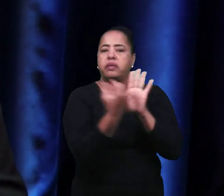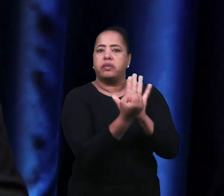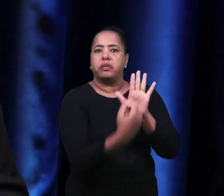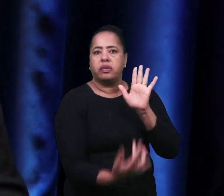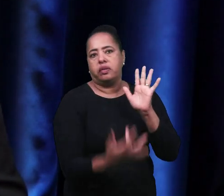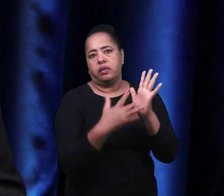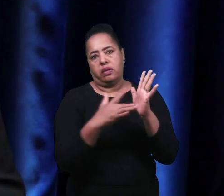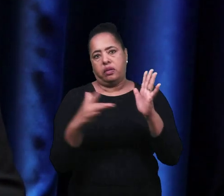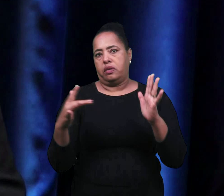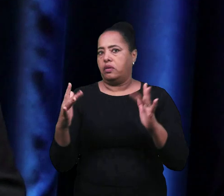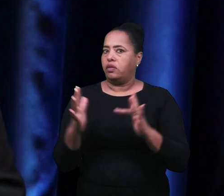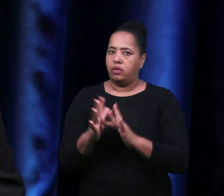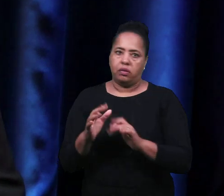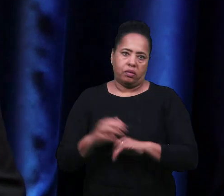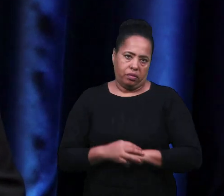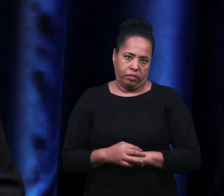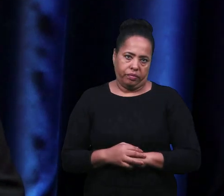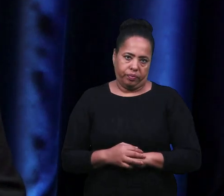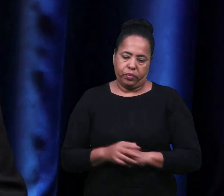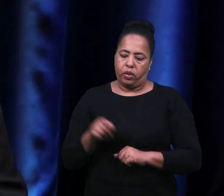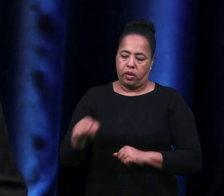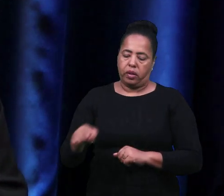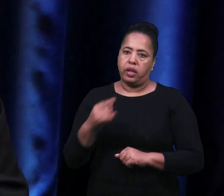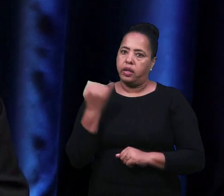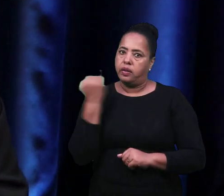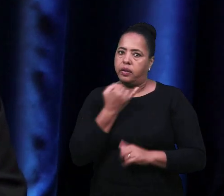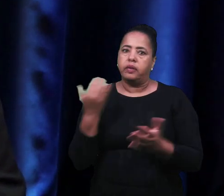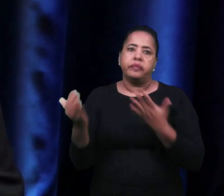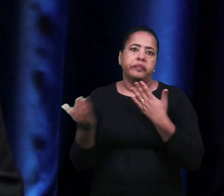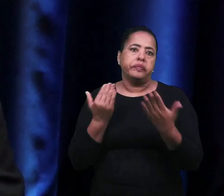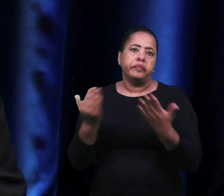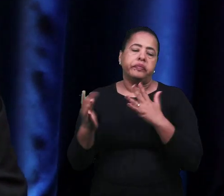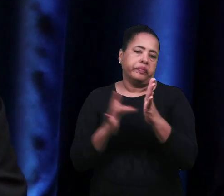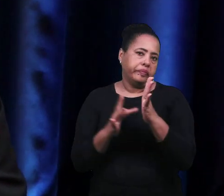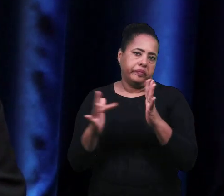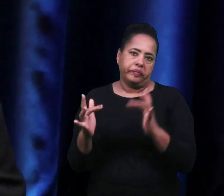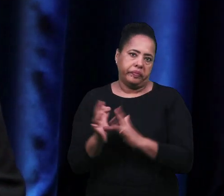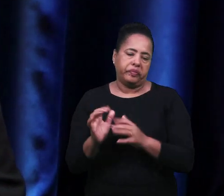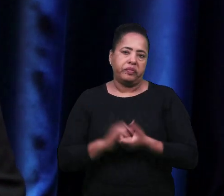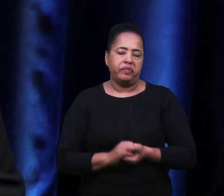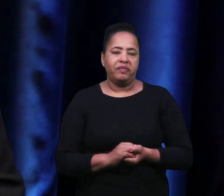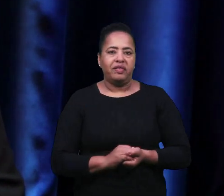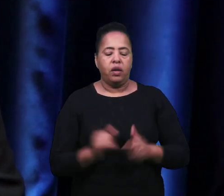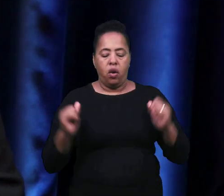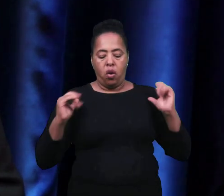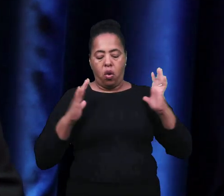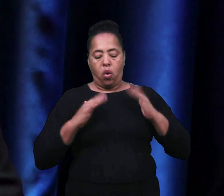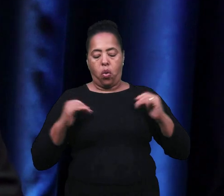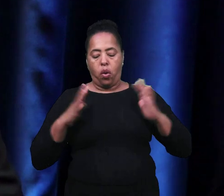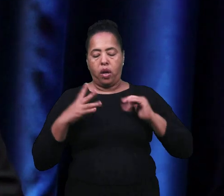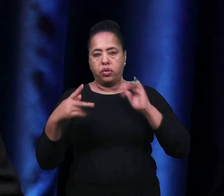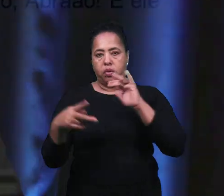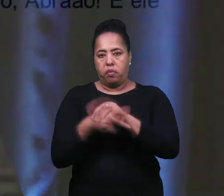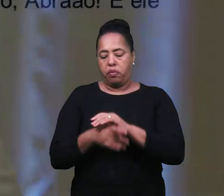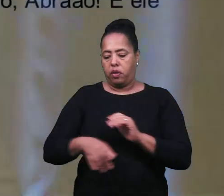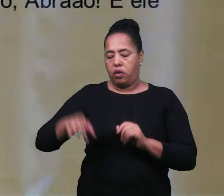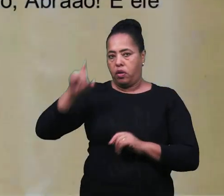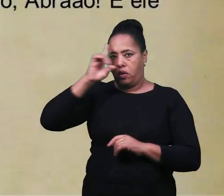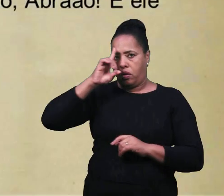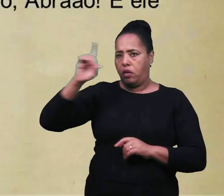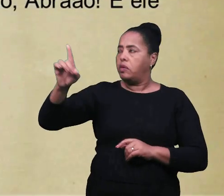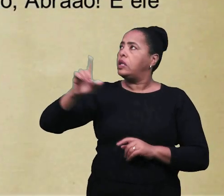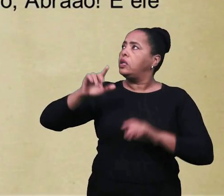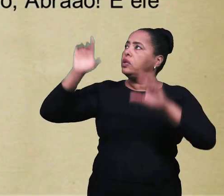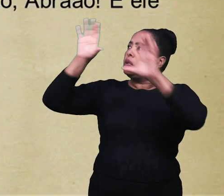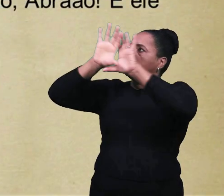Jesus, né? Eis-me aqui. E agora, em um terceiro momento, a Bíblia diz que um anjo do Senhor lhe bradou desde o